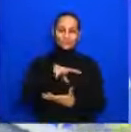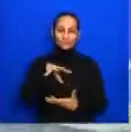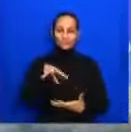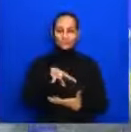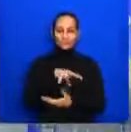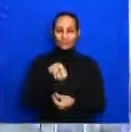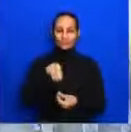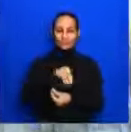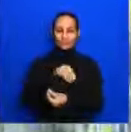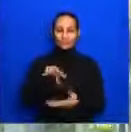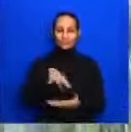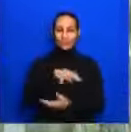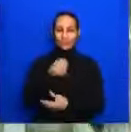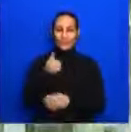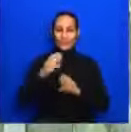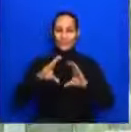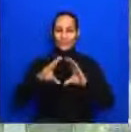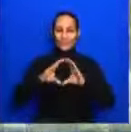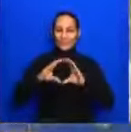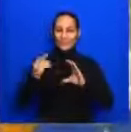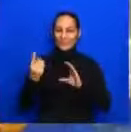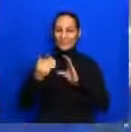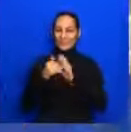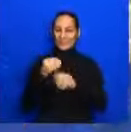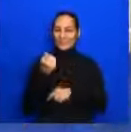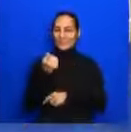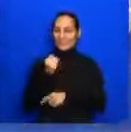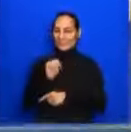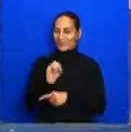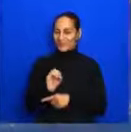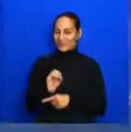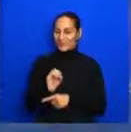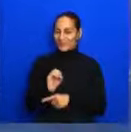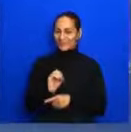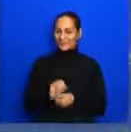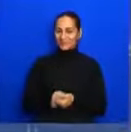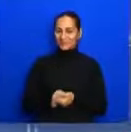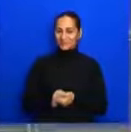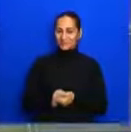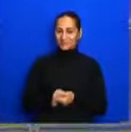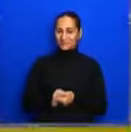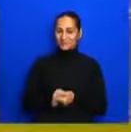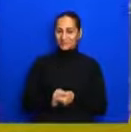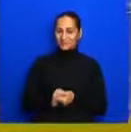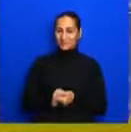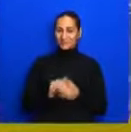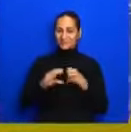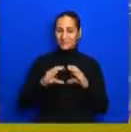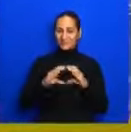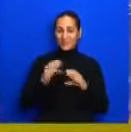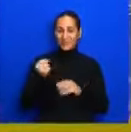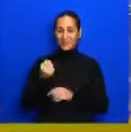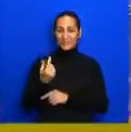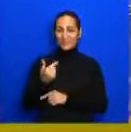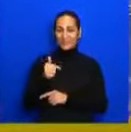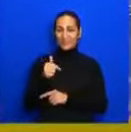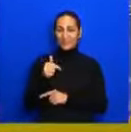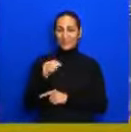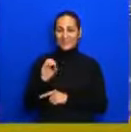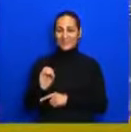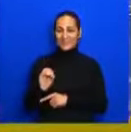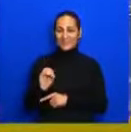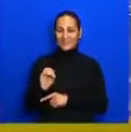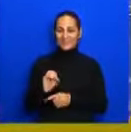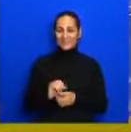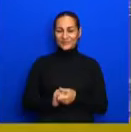Globo carregado, embaralhando 80 bolas numeradas de 01 a 80. Bola branca